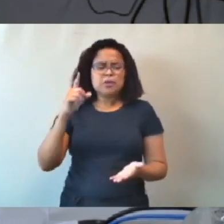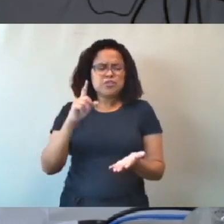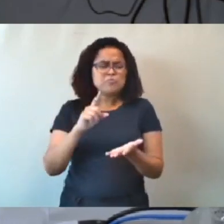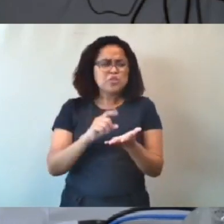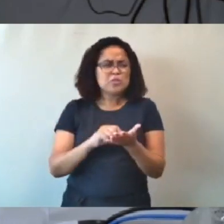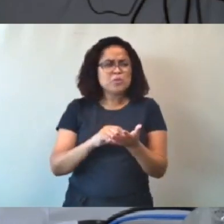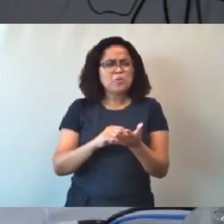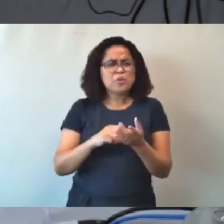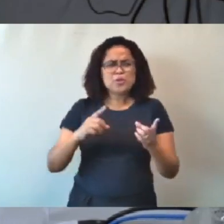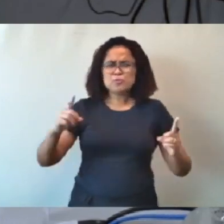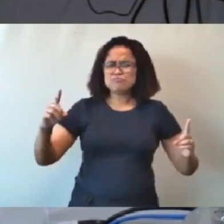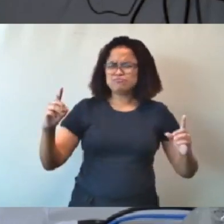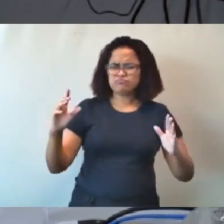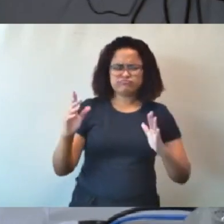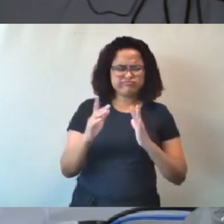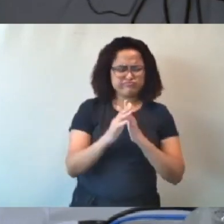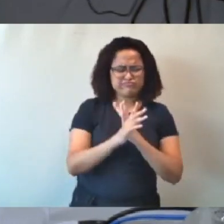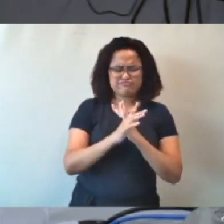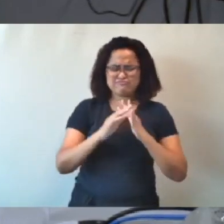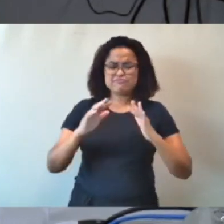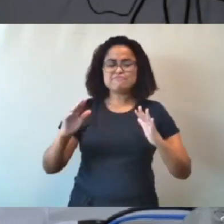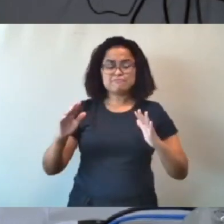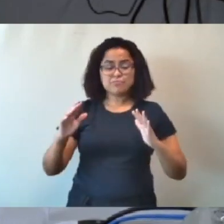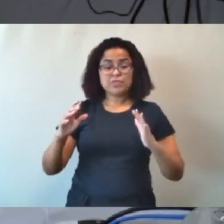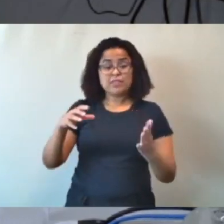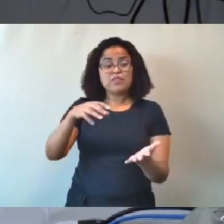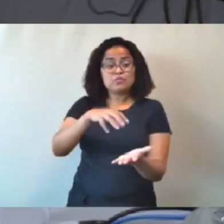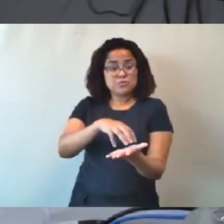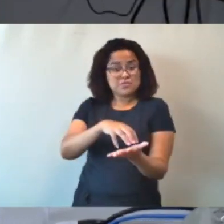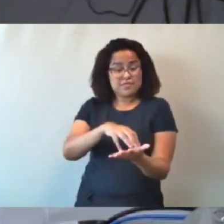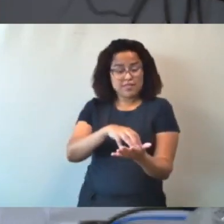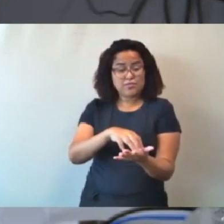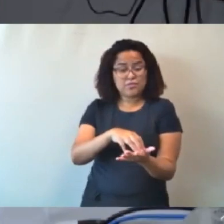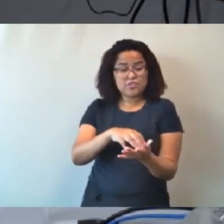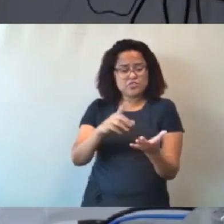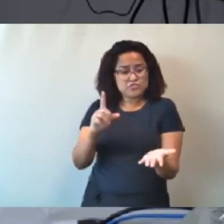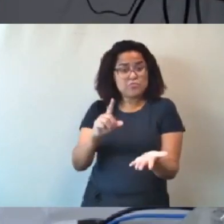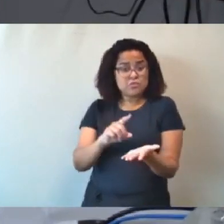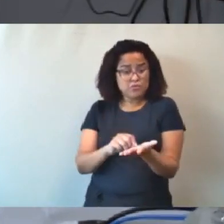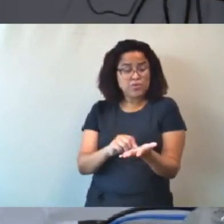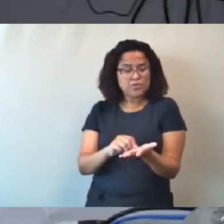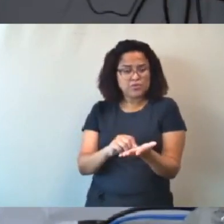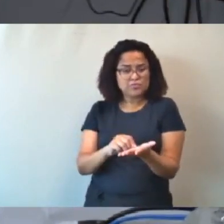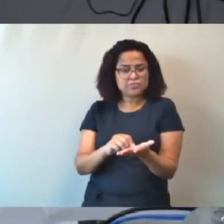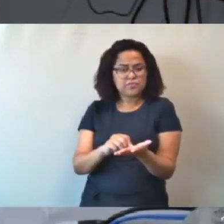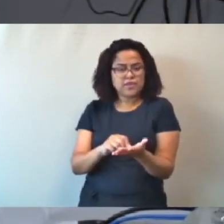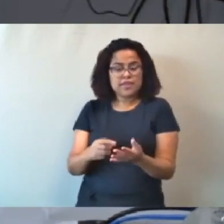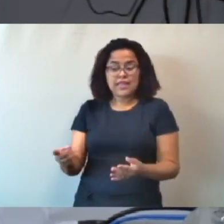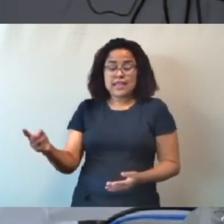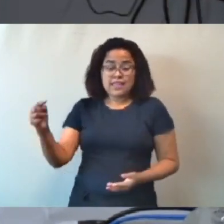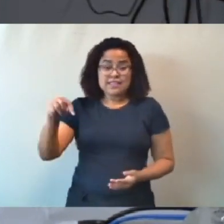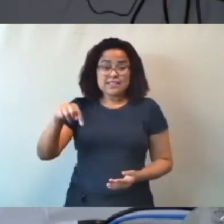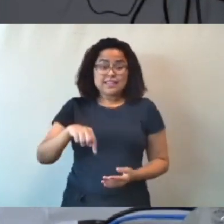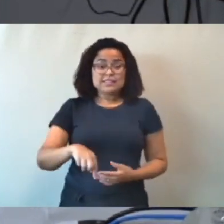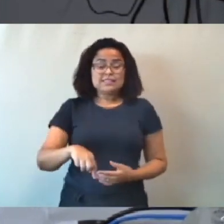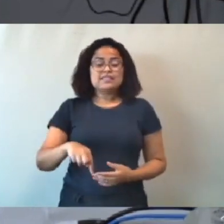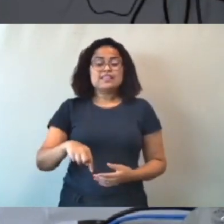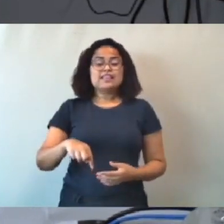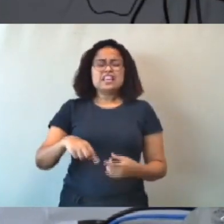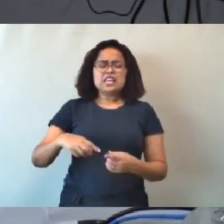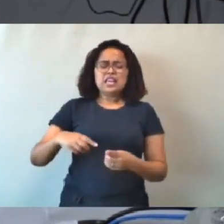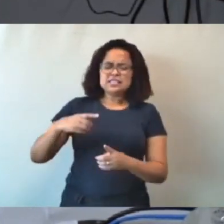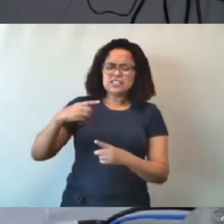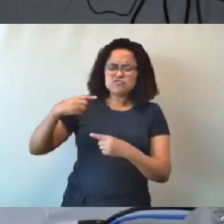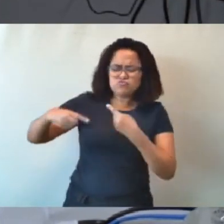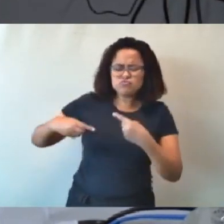massacrante no centro da cidade. Então, hoje, você trazer essa discussão aqui para a nossa comissão e, evidentemente,